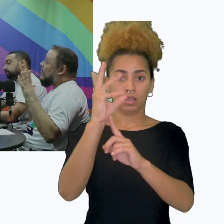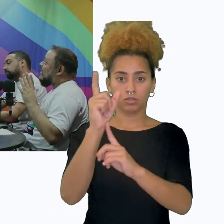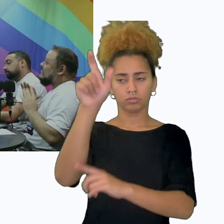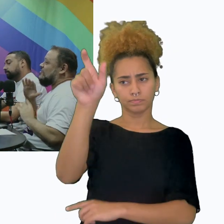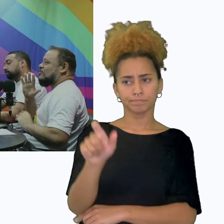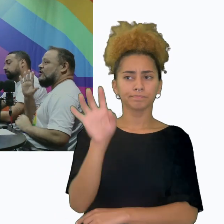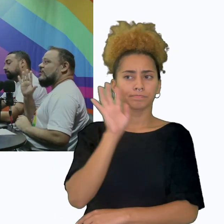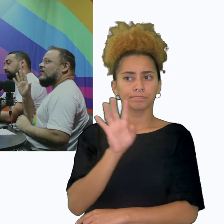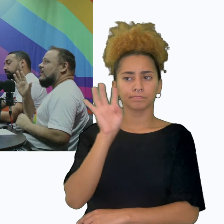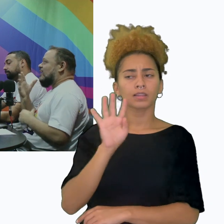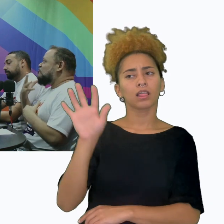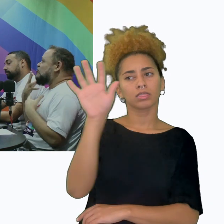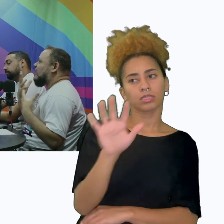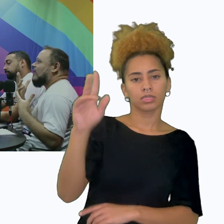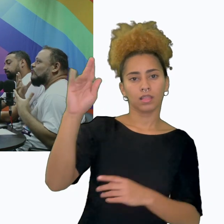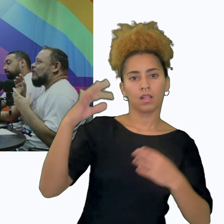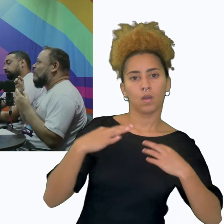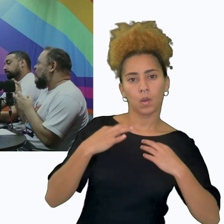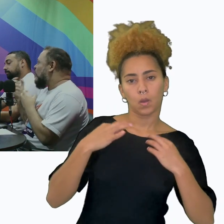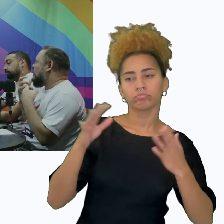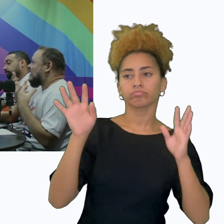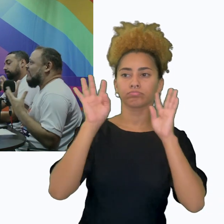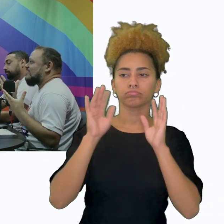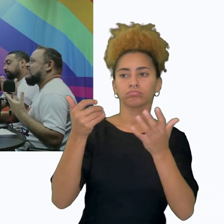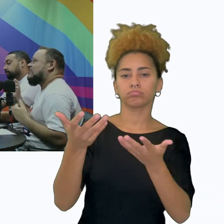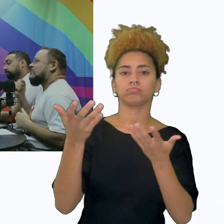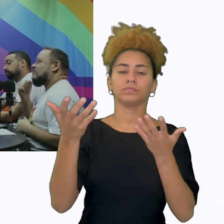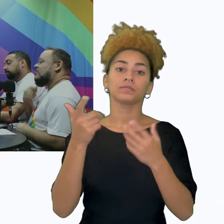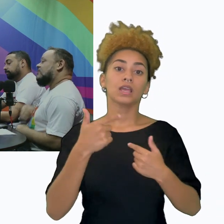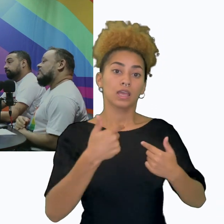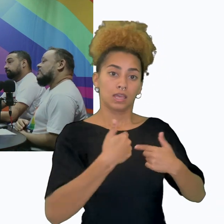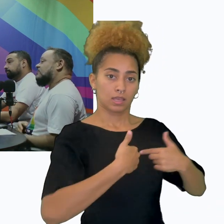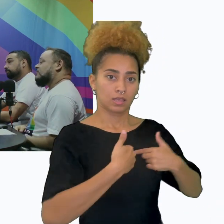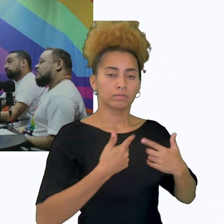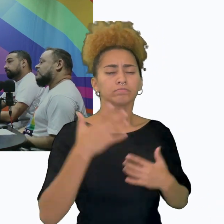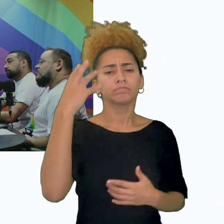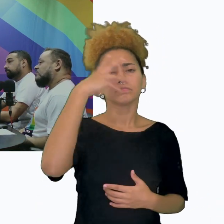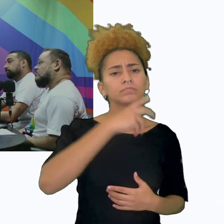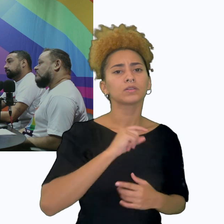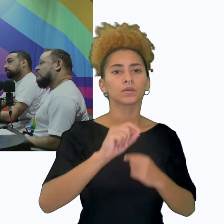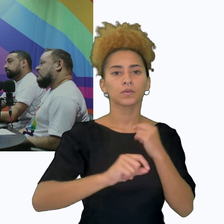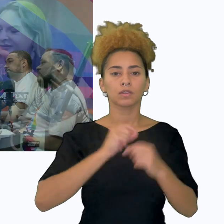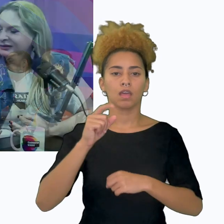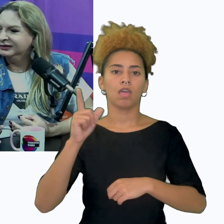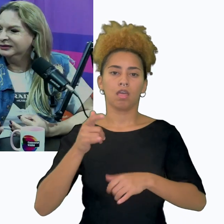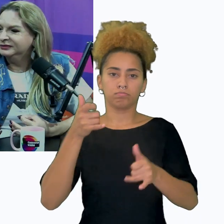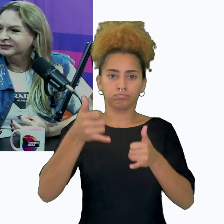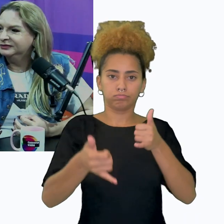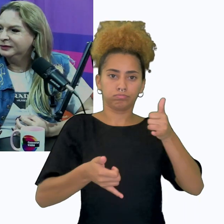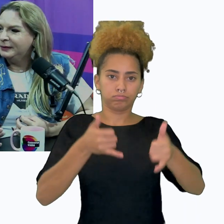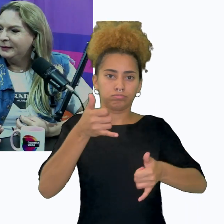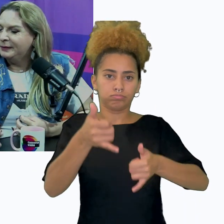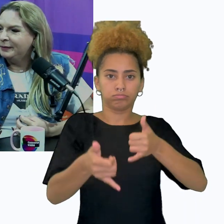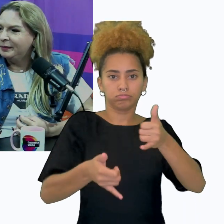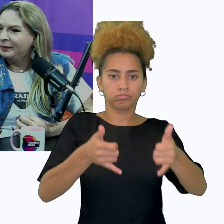legal. Essa artista aqui tem um jeito, tem uma roupa que é interessante. O que eu tinha eu achava muito lindo era sapato